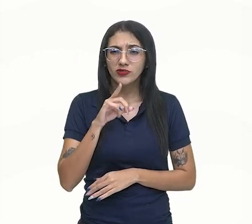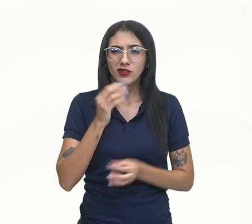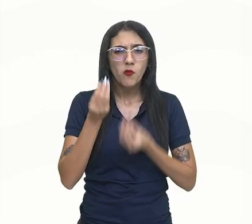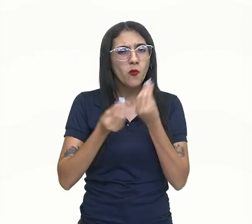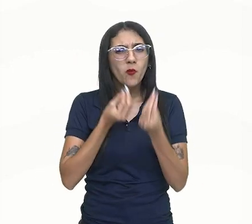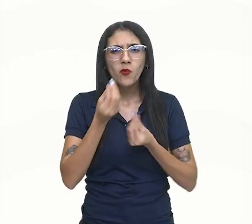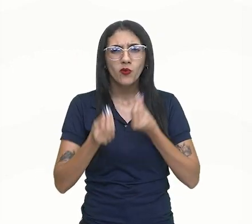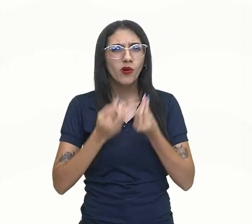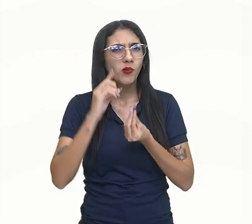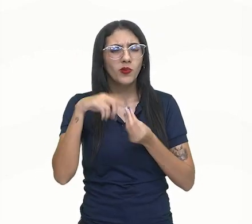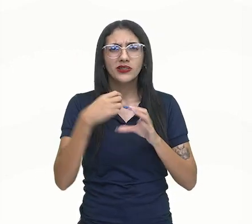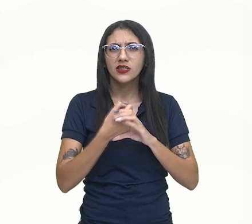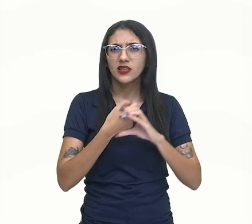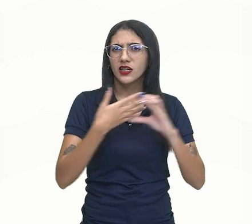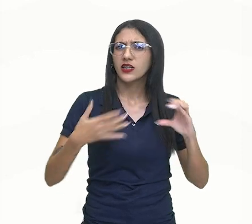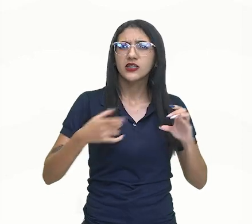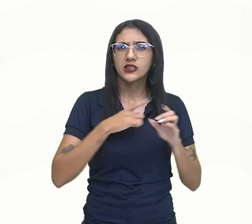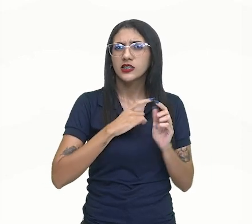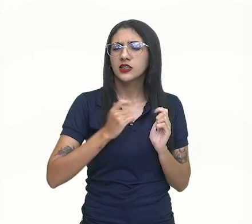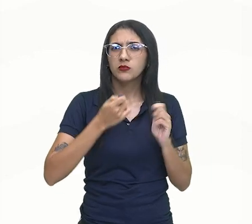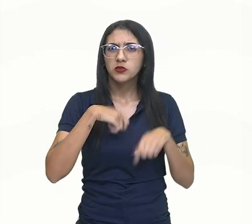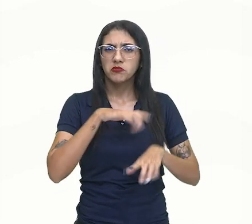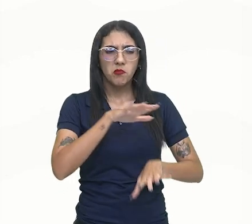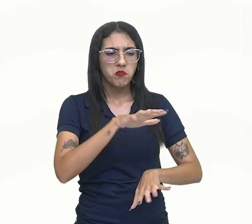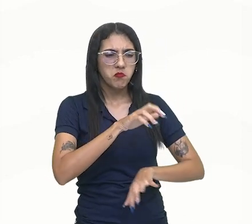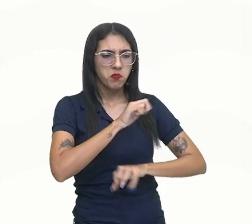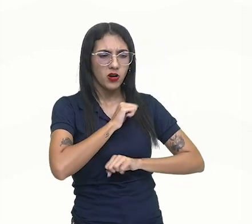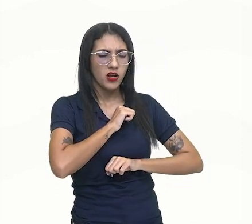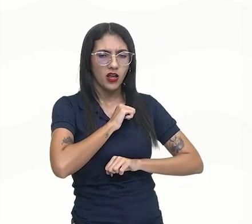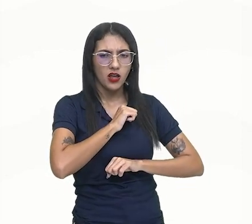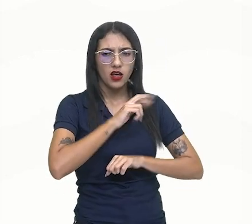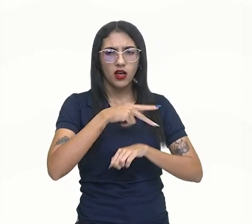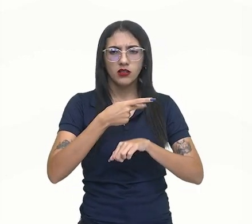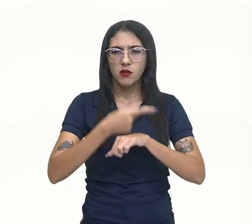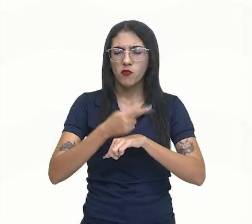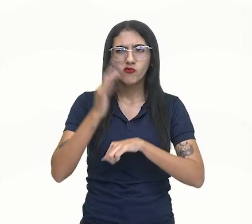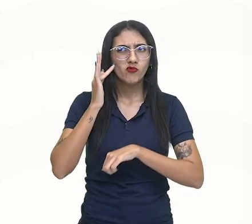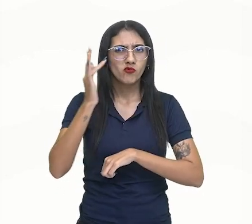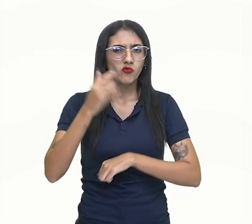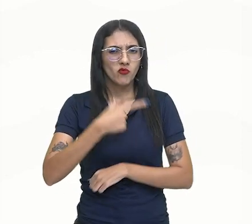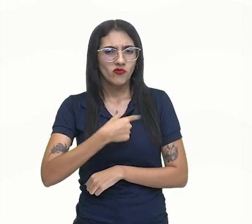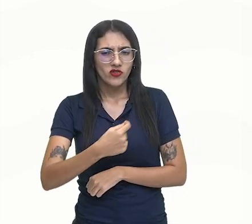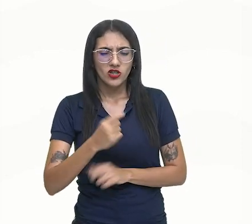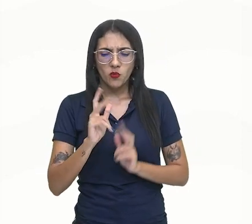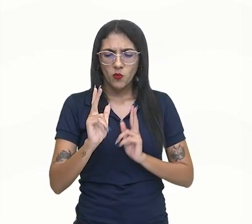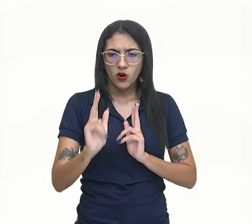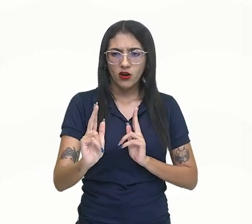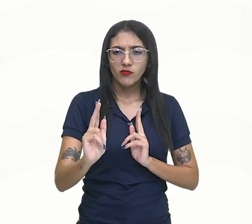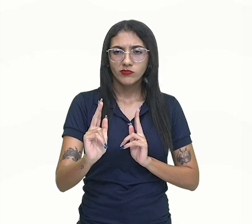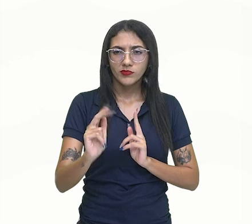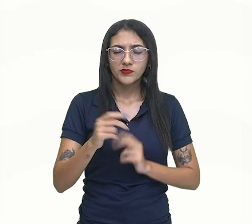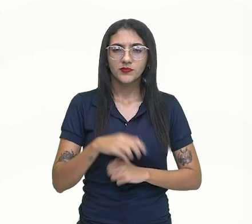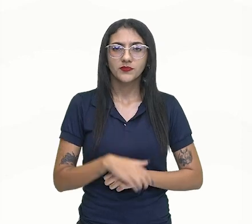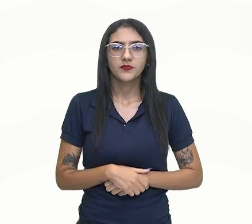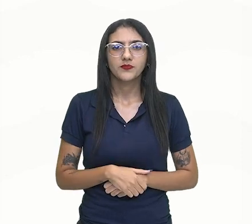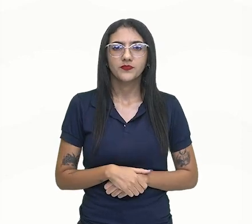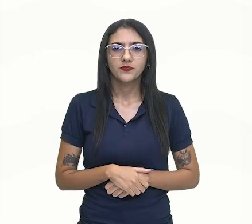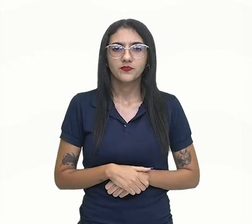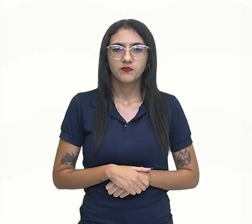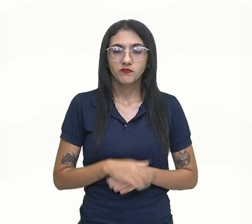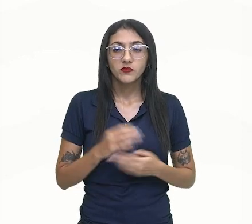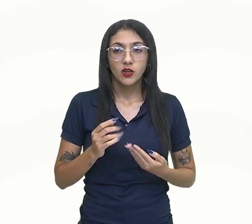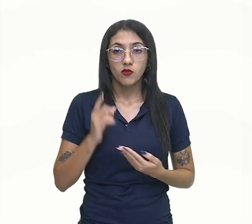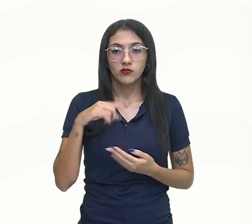essas características eram transmitidas para os descendentes. Tá bom? Então, nós vimos agora aí sobre a